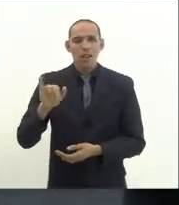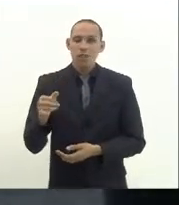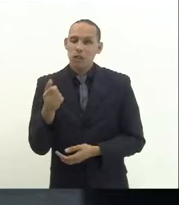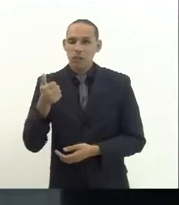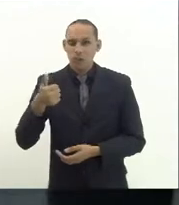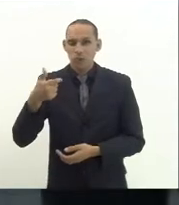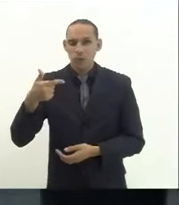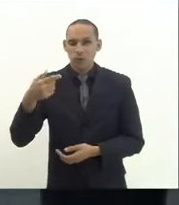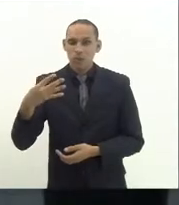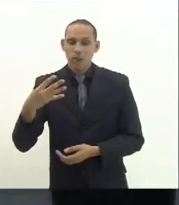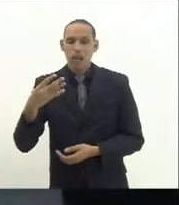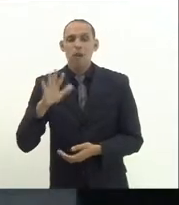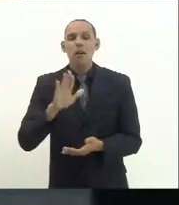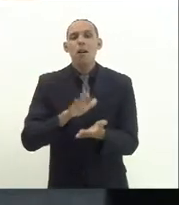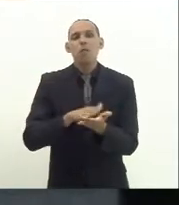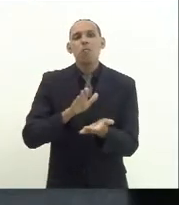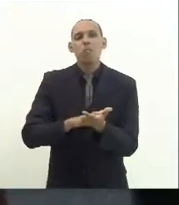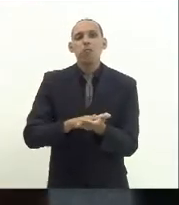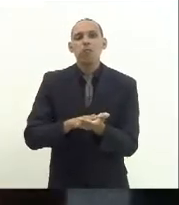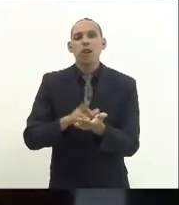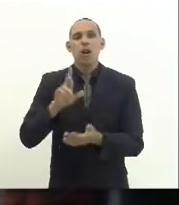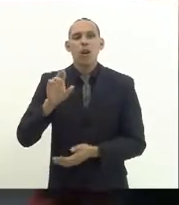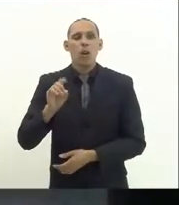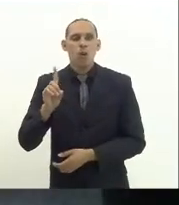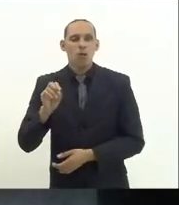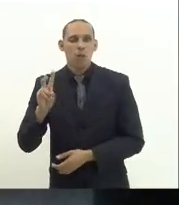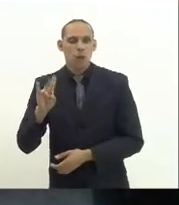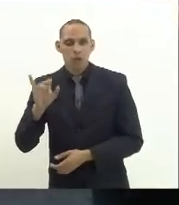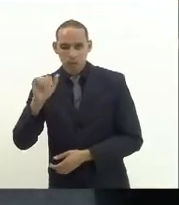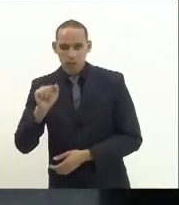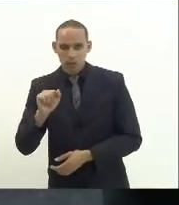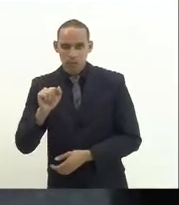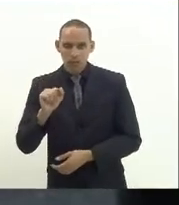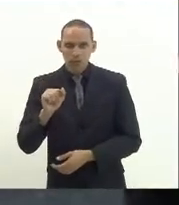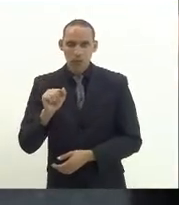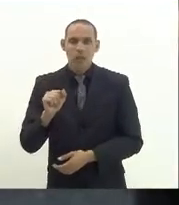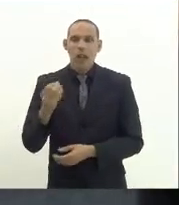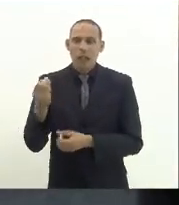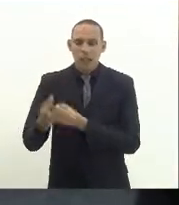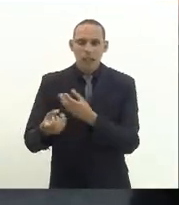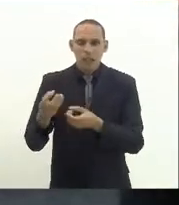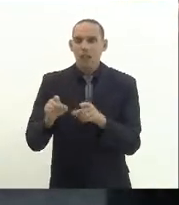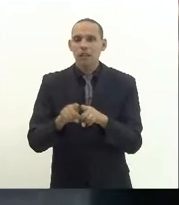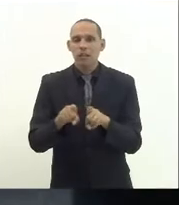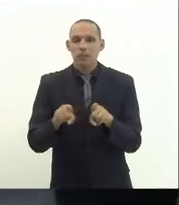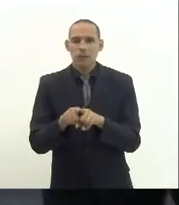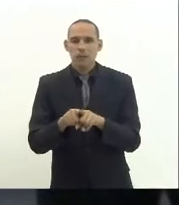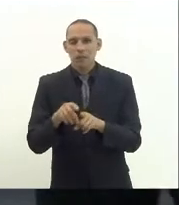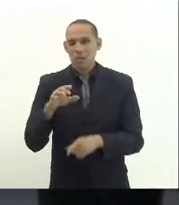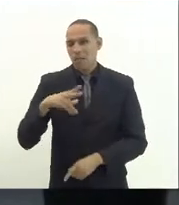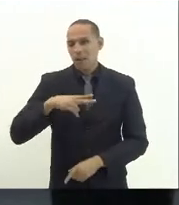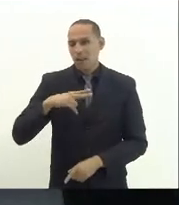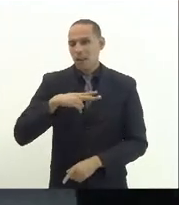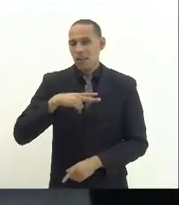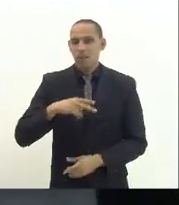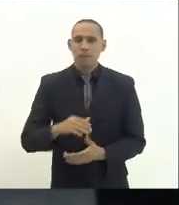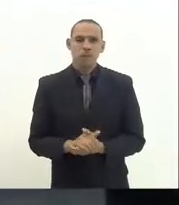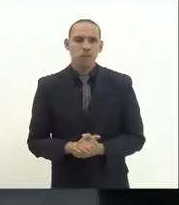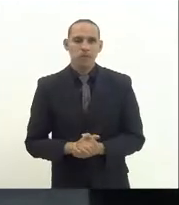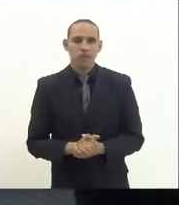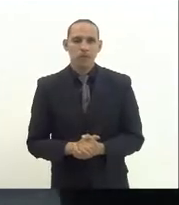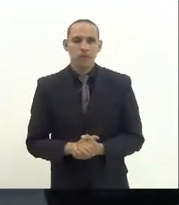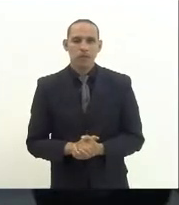aplicação de multas nas rodovias estaduais concedidas em particular é